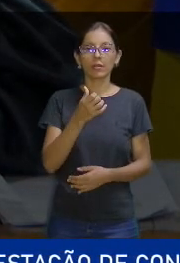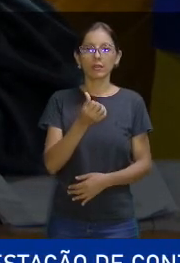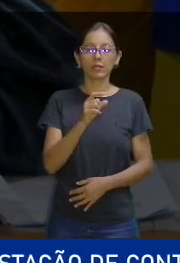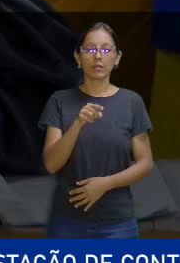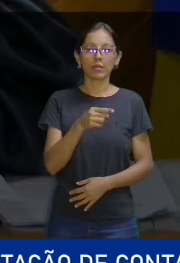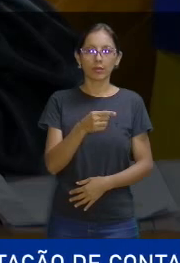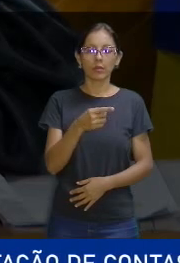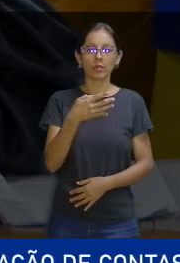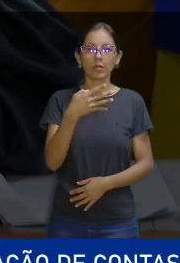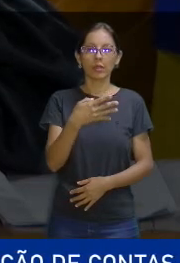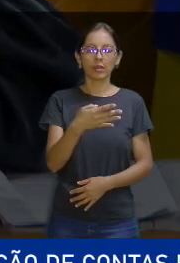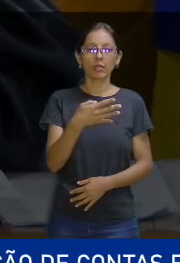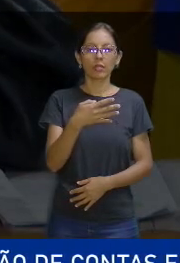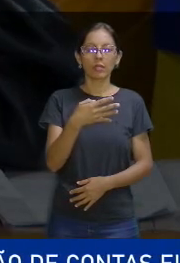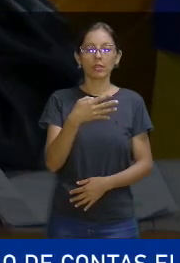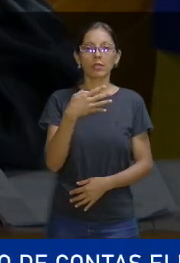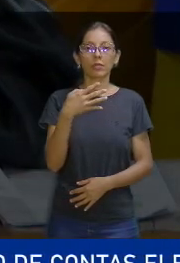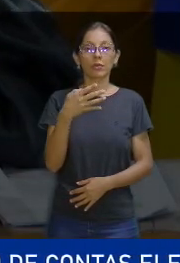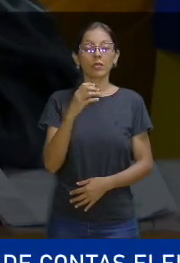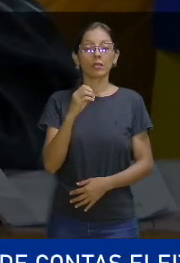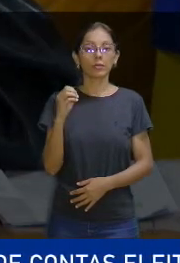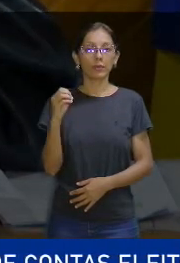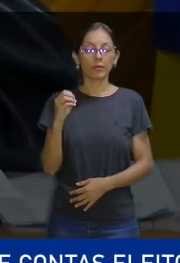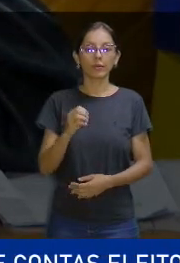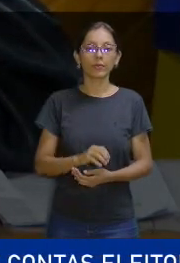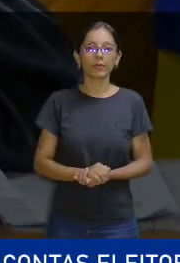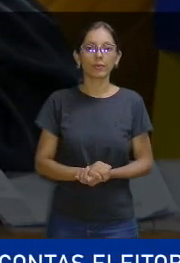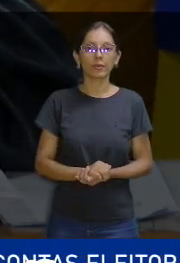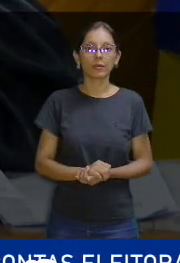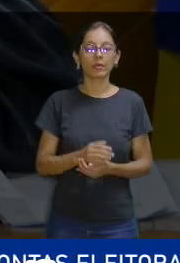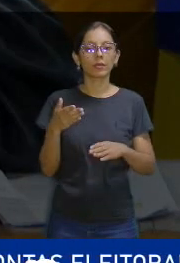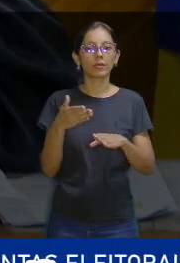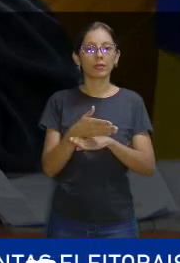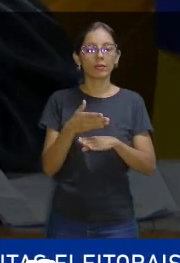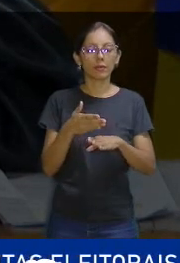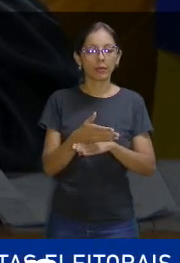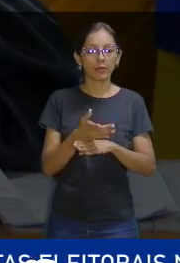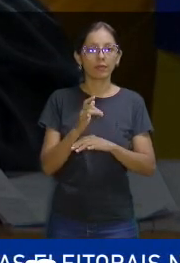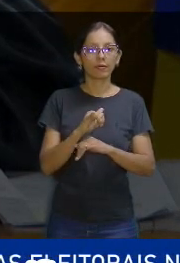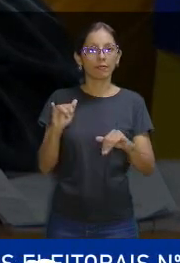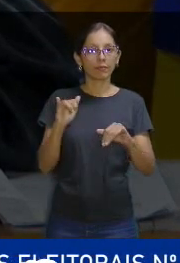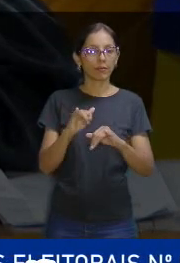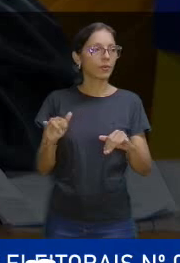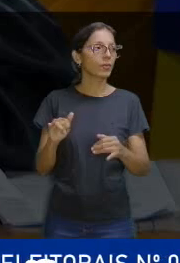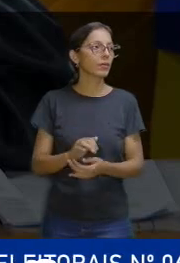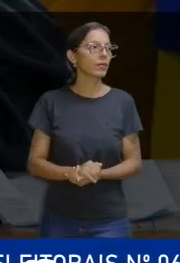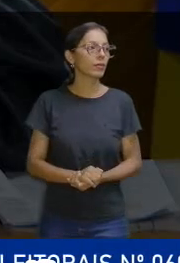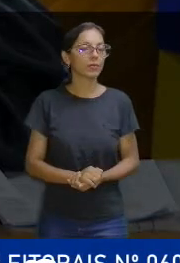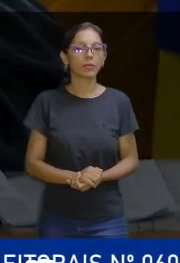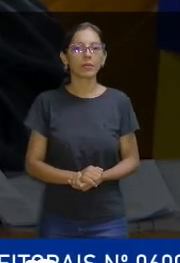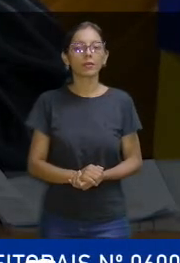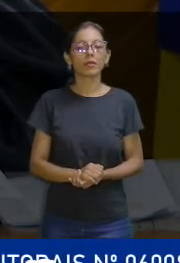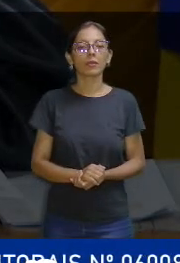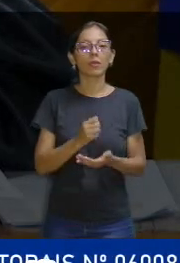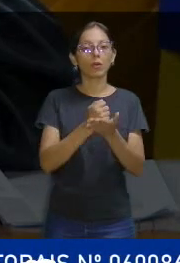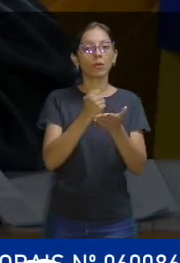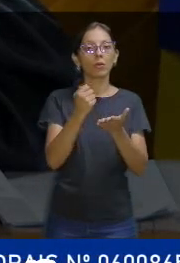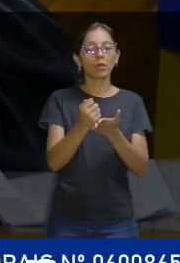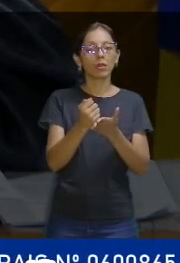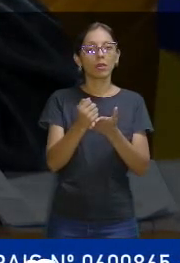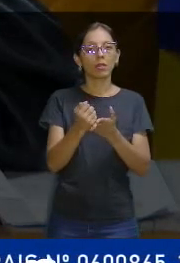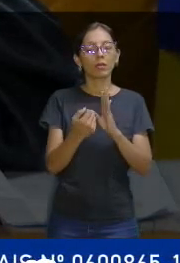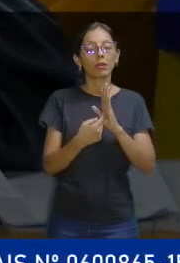6.464, participação em comícios. Os contratos apresentados nos autos, contudo,